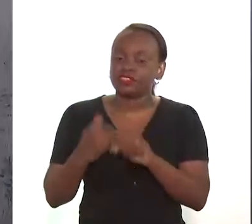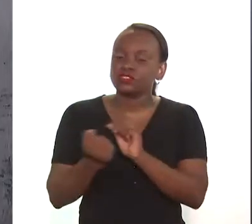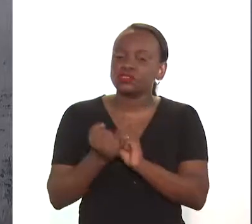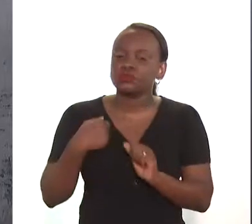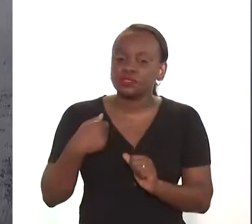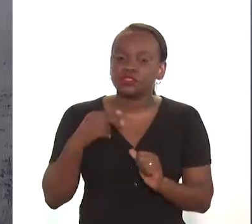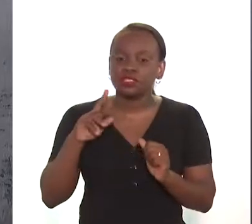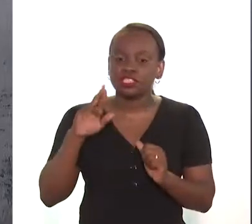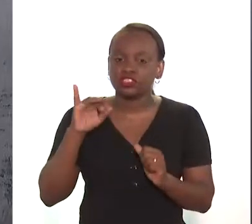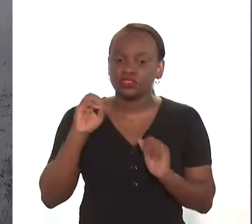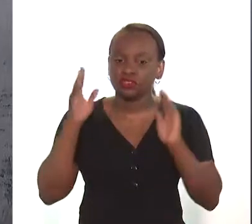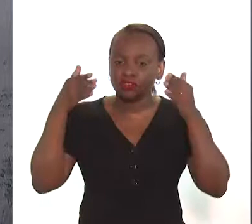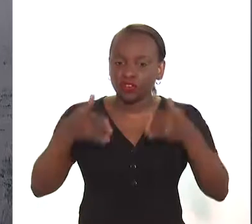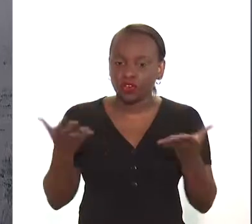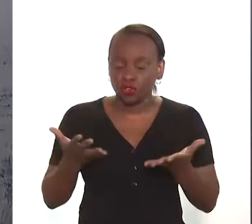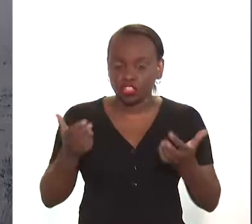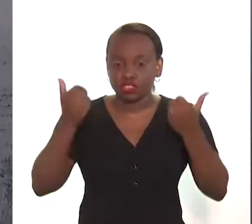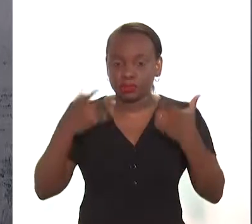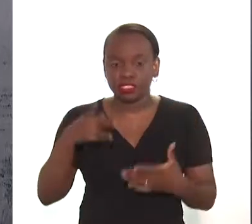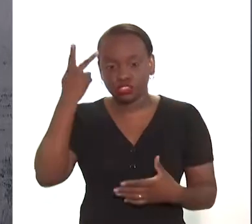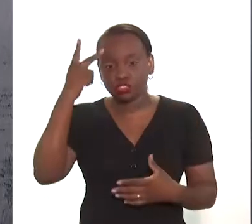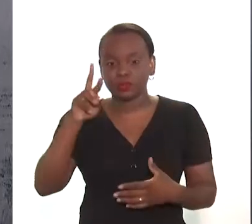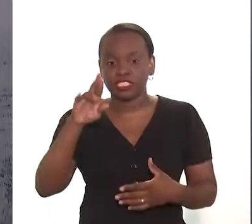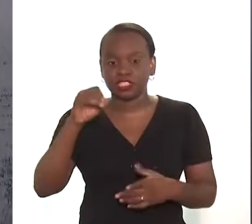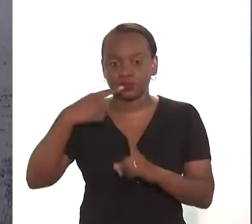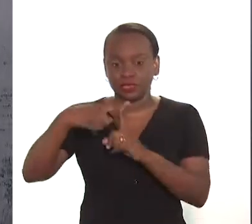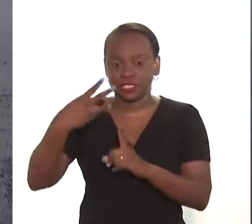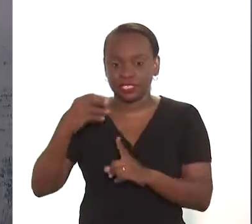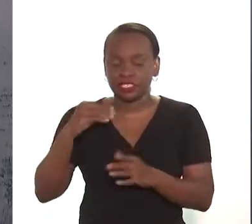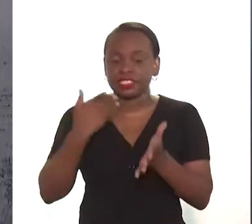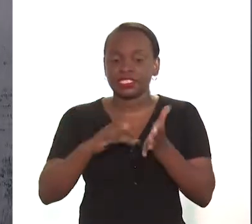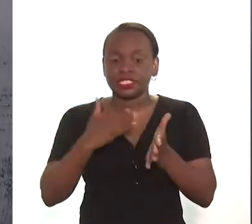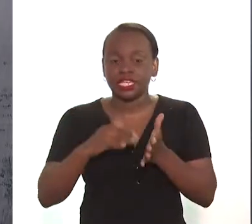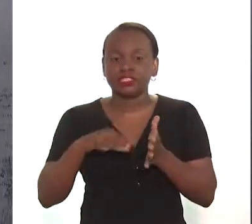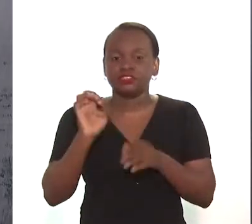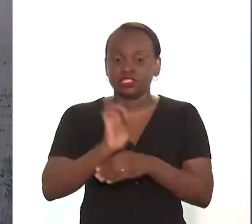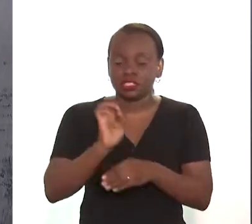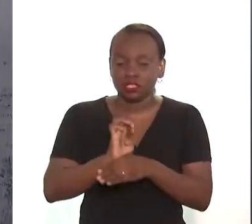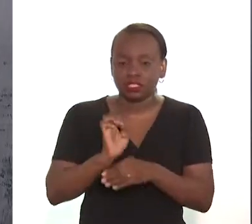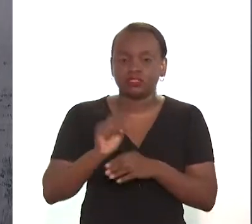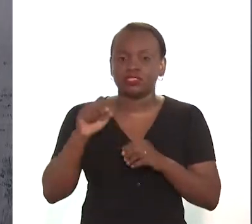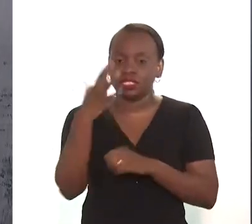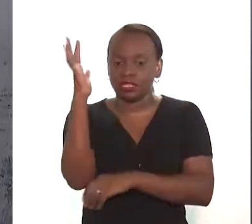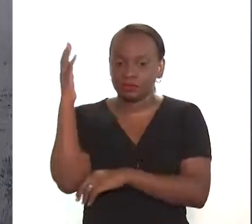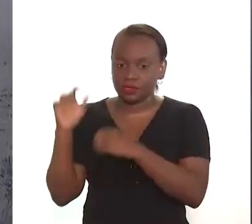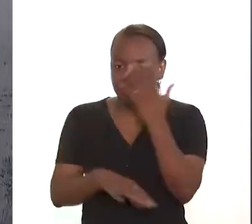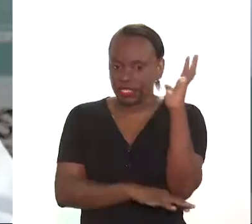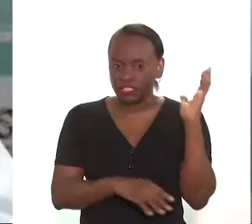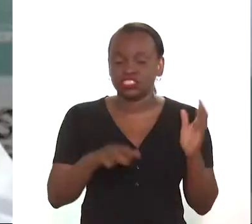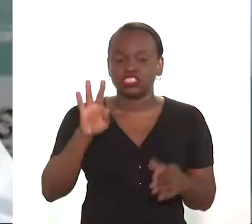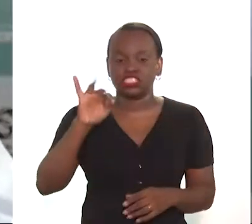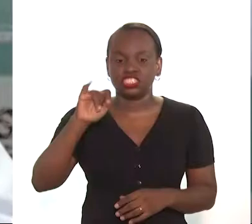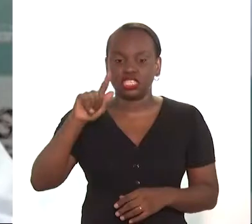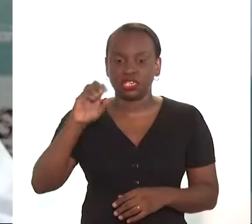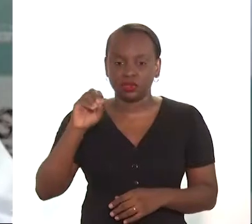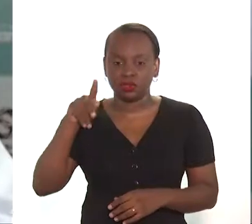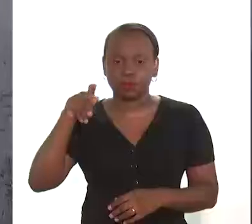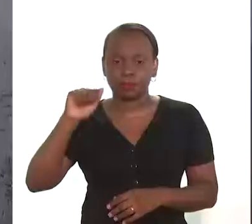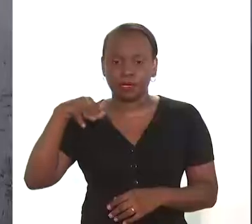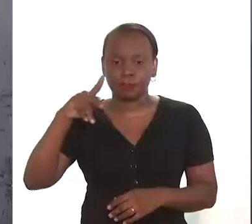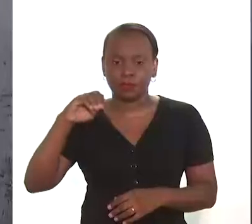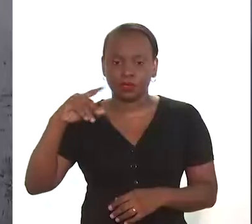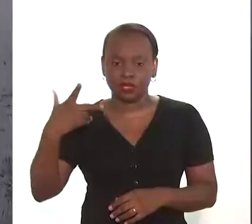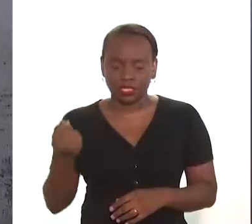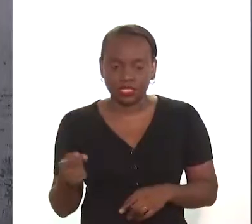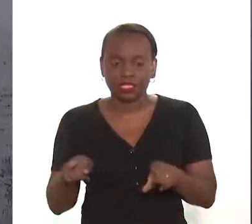Conversa comigo no Rio em Foco de hoje sobre a Rio+30 é o secretário estadual de Ambiente e Sustentabilidade, Tiago Pampolha, e